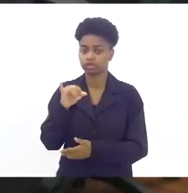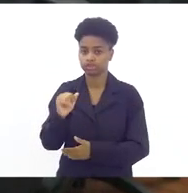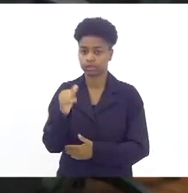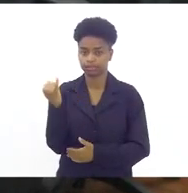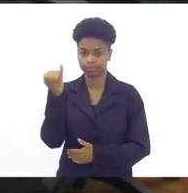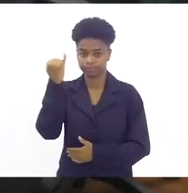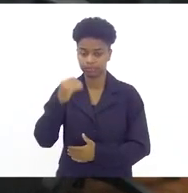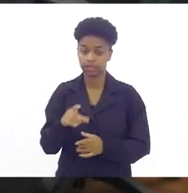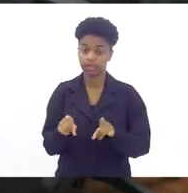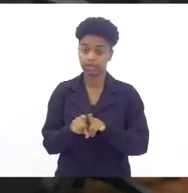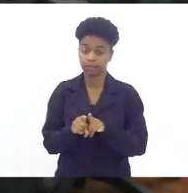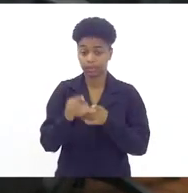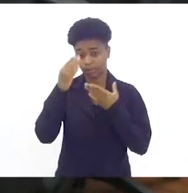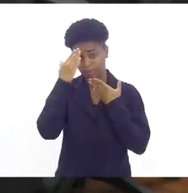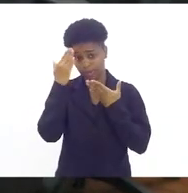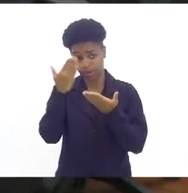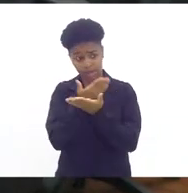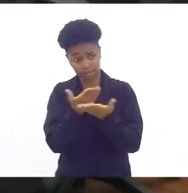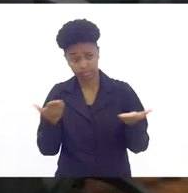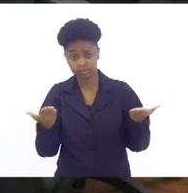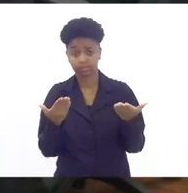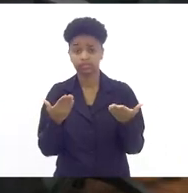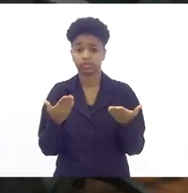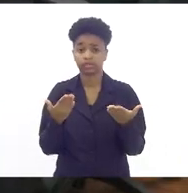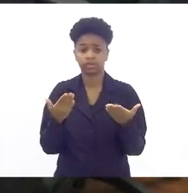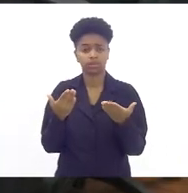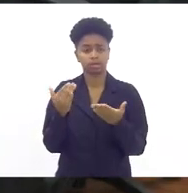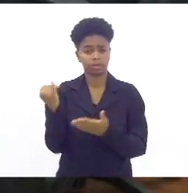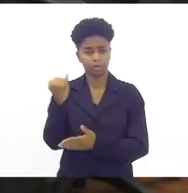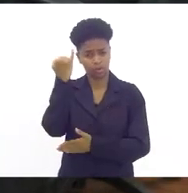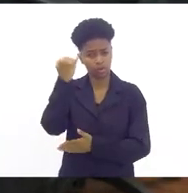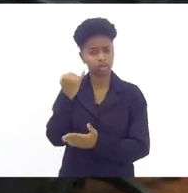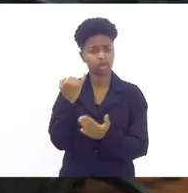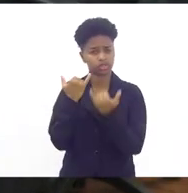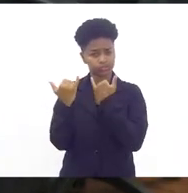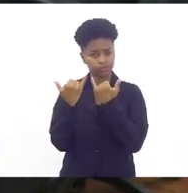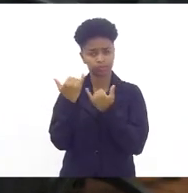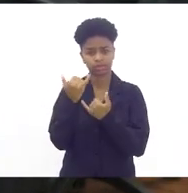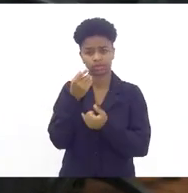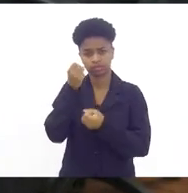obrigada pelo seus dados são importantíssimos aqui